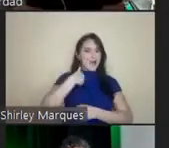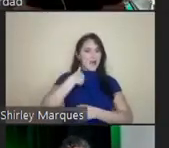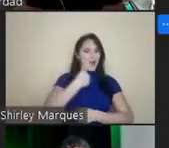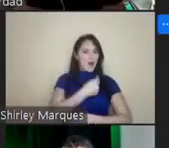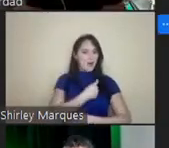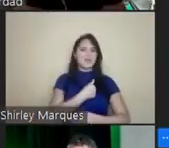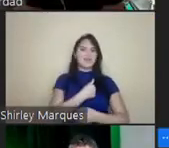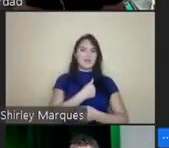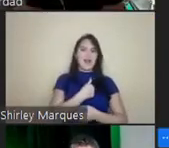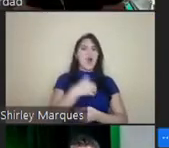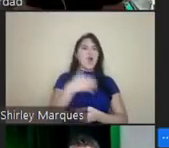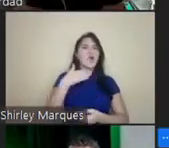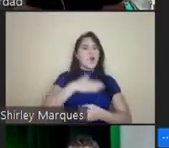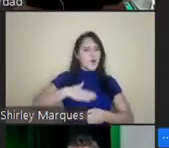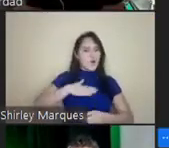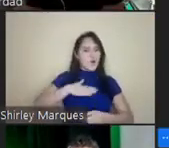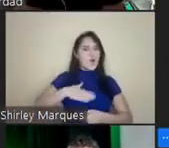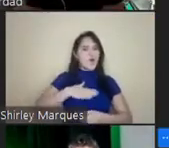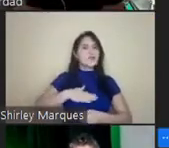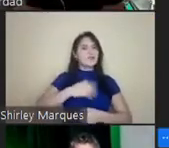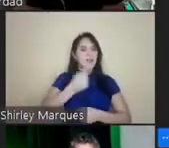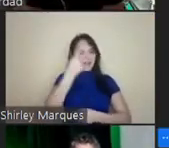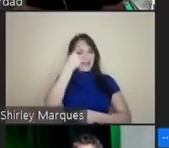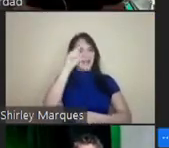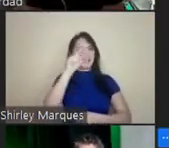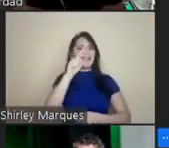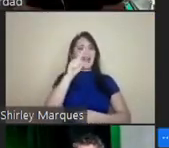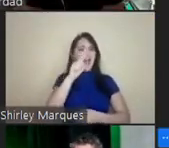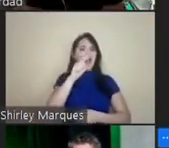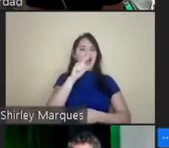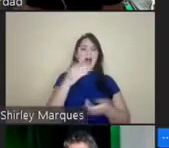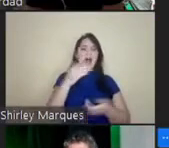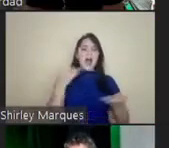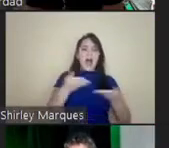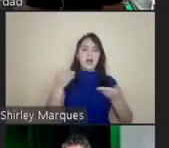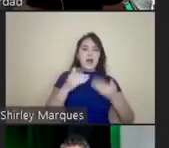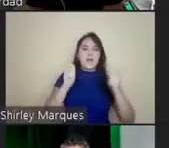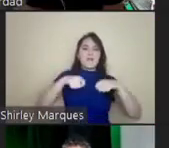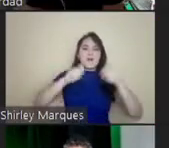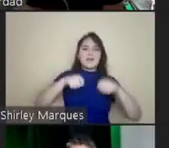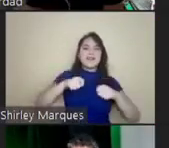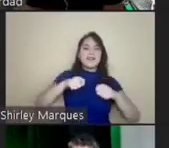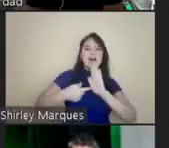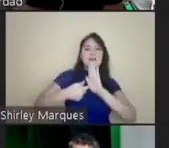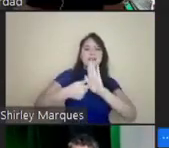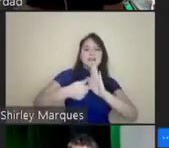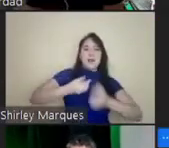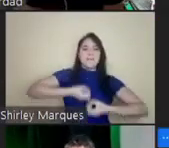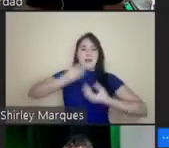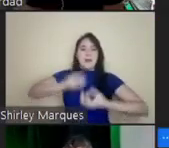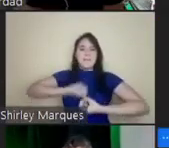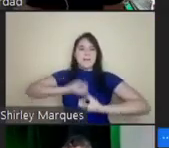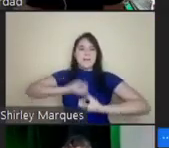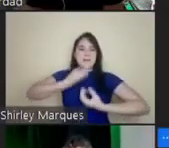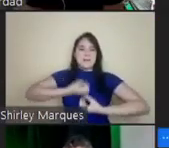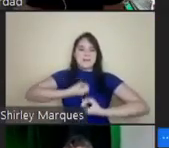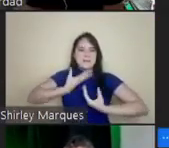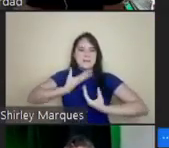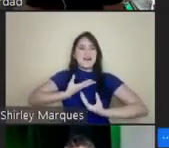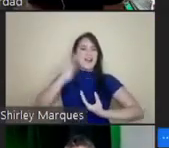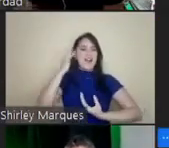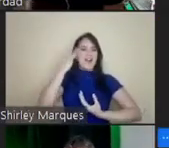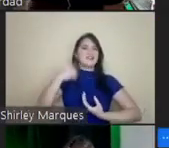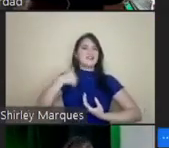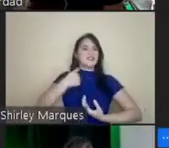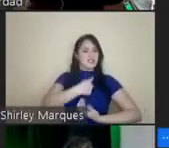Eu gostei da ideia, Mida, daqui a pouco começar a fazer esse... Vamos fazer um sarau, né? Aqui, isso aí. História, porque eu acho que a gente está precisando